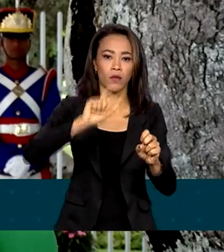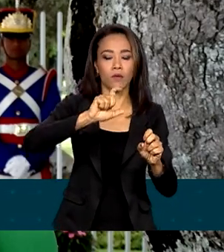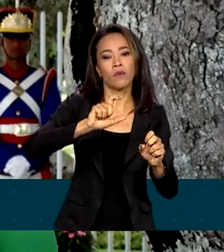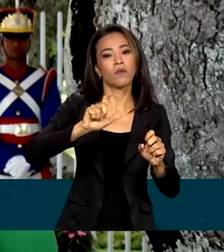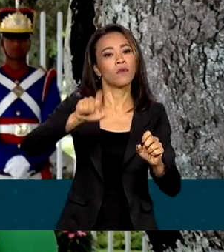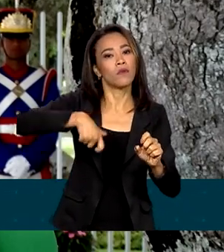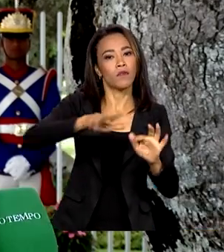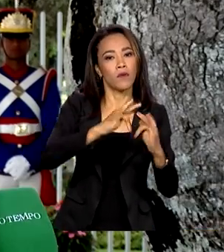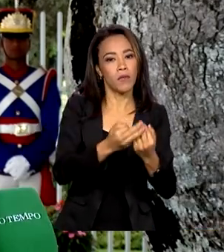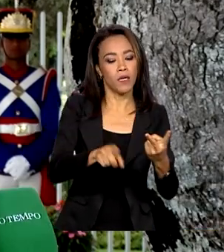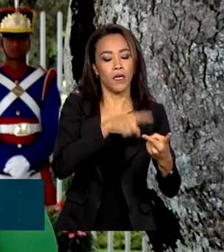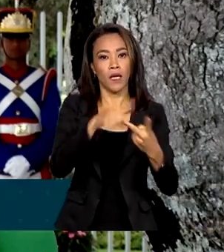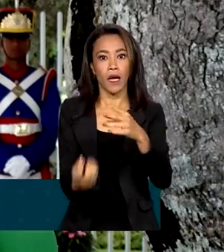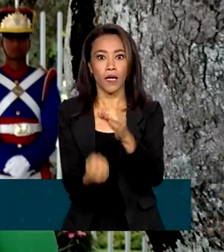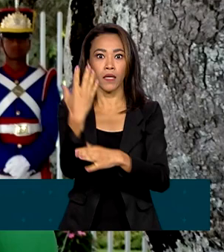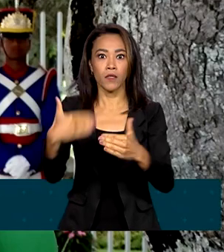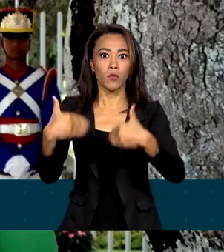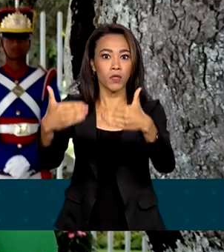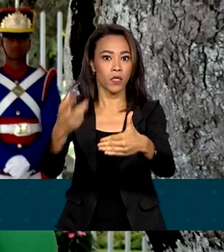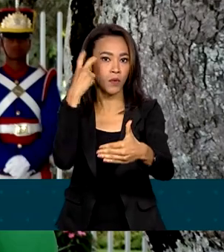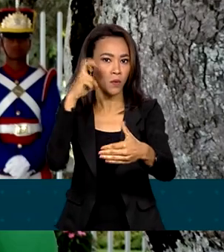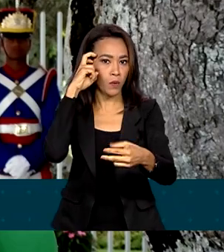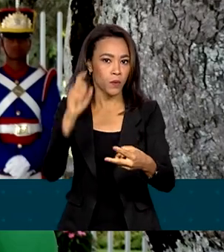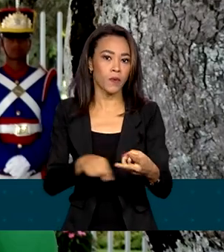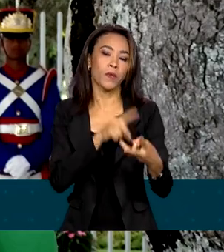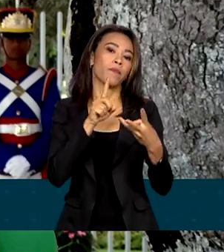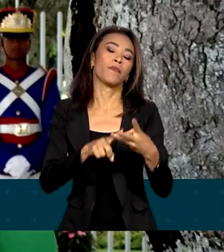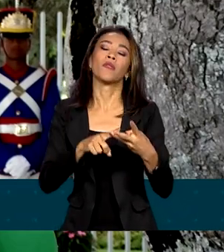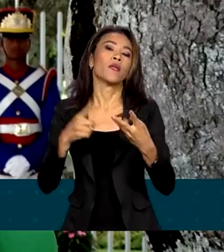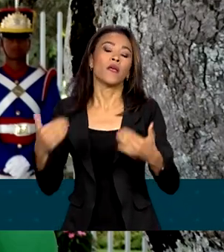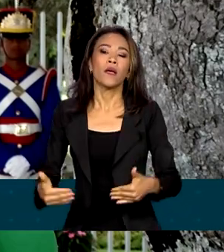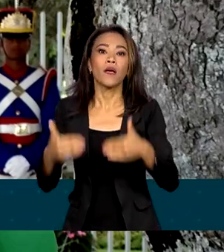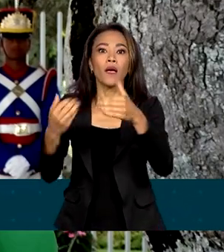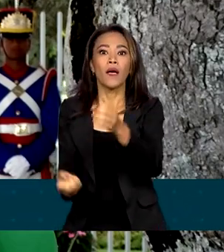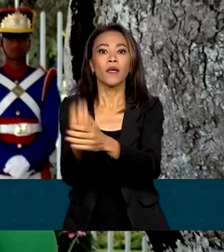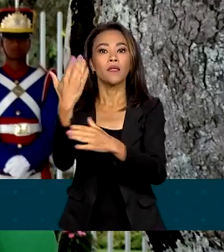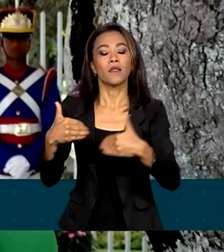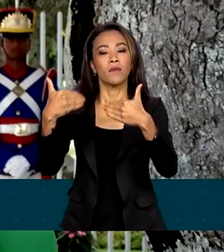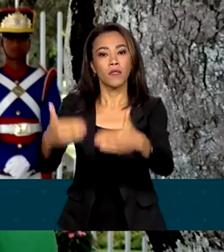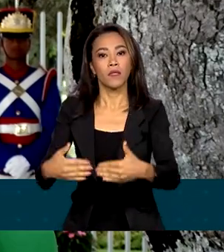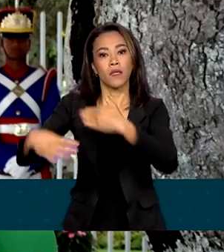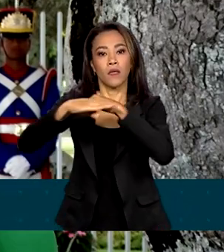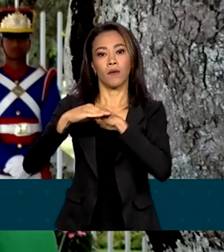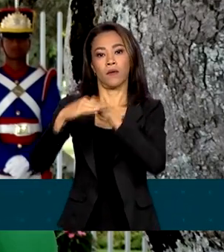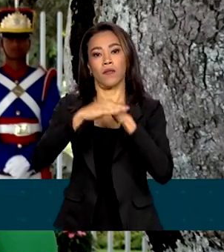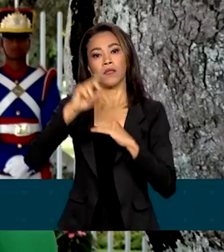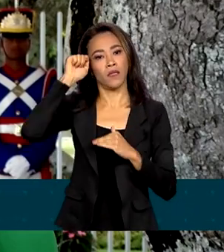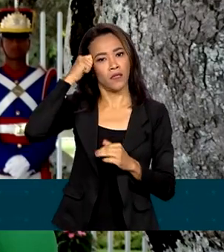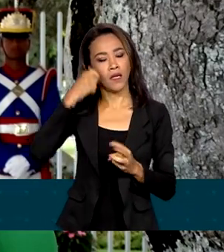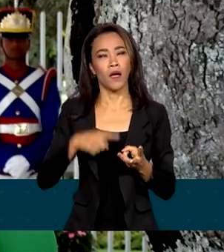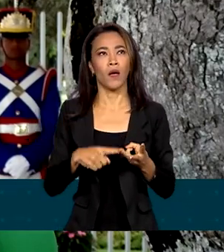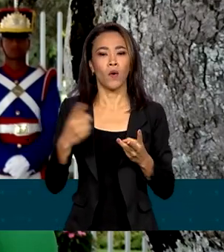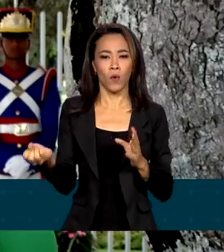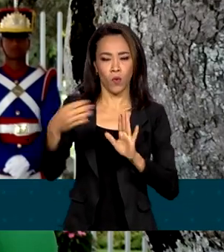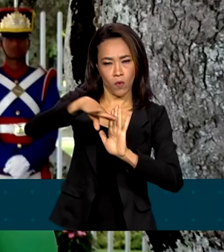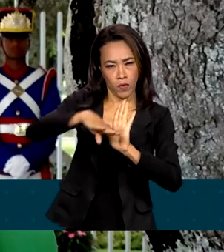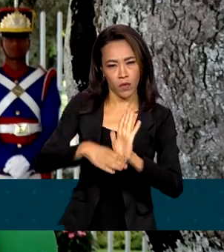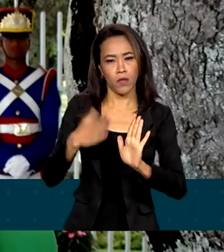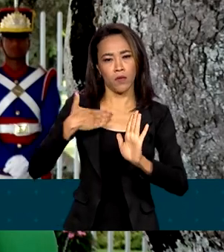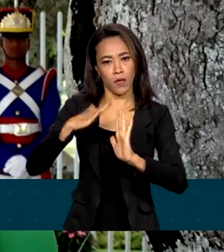recriação do Ministério da Cultura, a recriação do Ministério da Igualdade Racial, o novo Minha Casa Minha